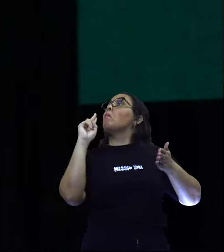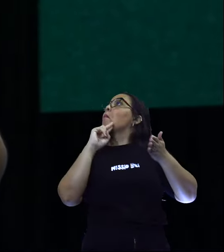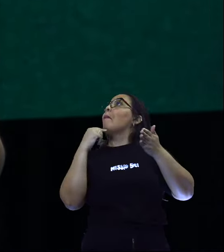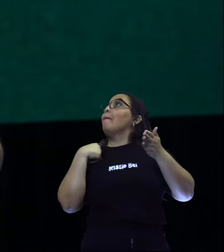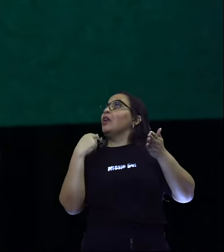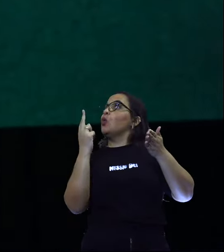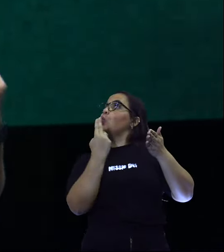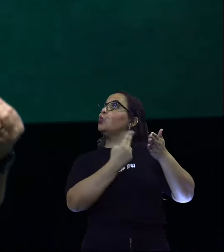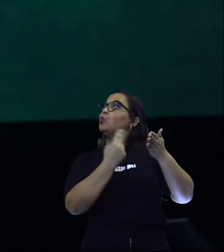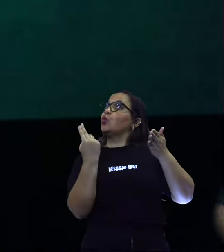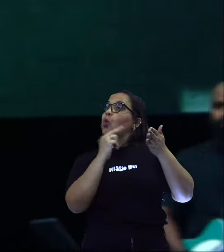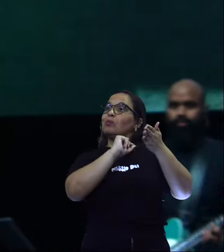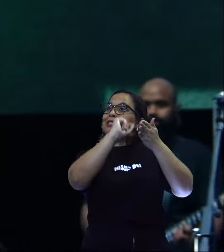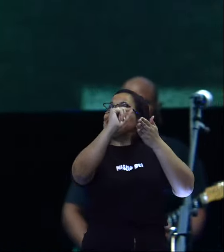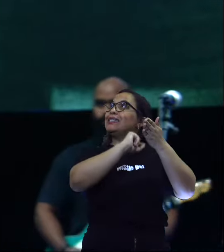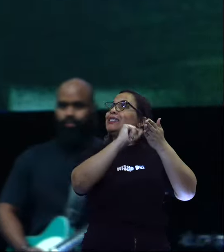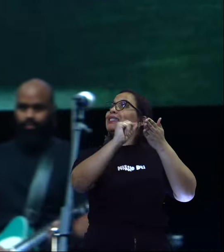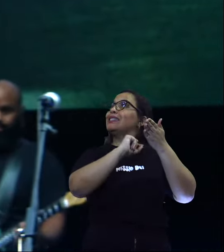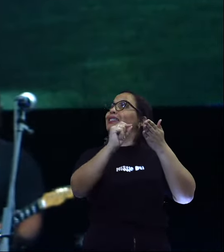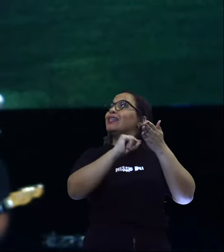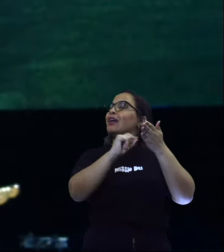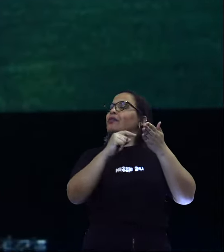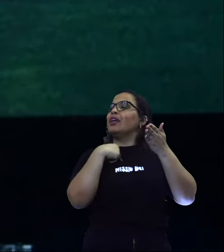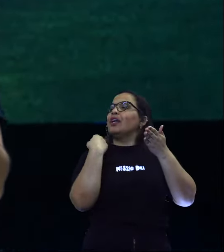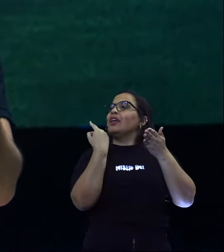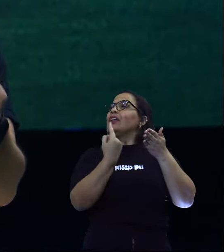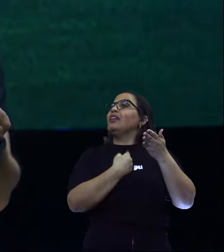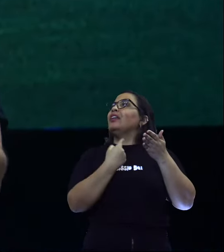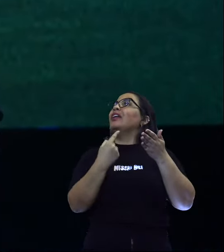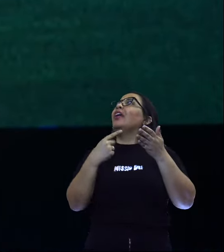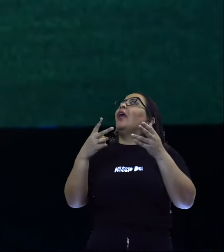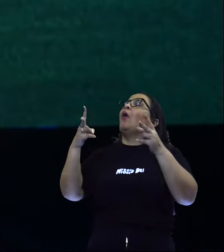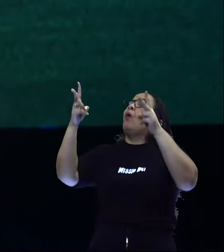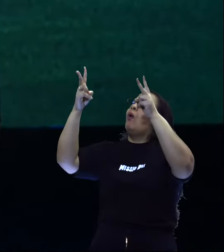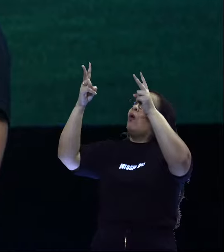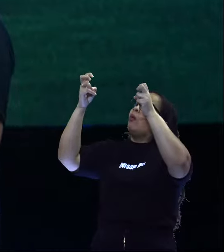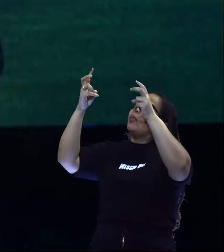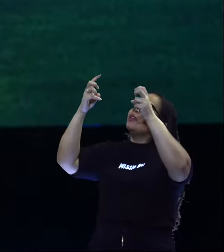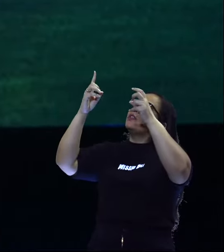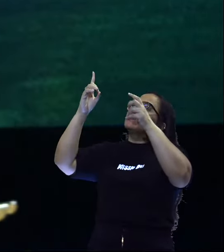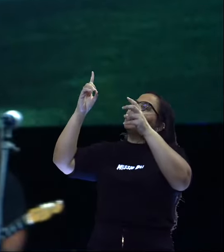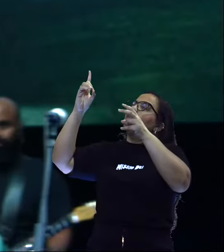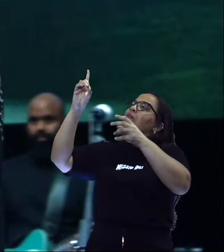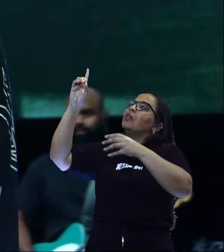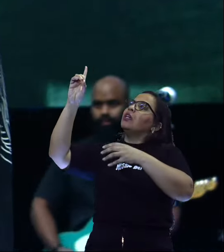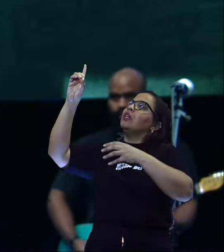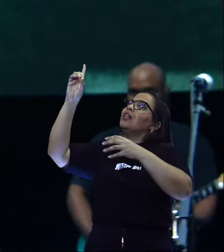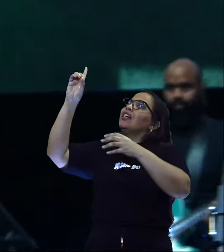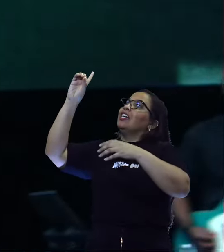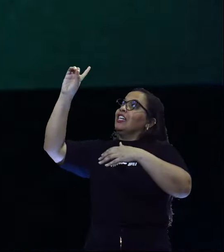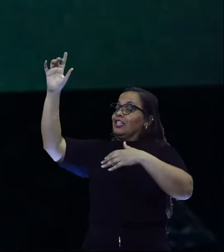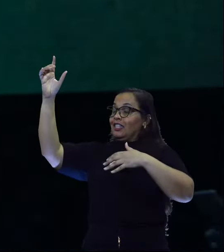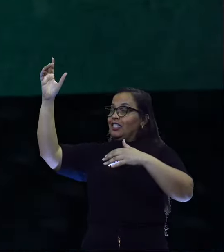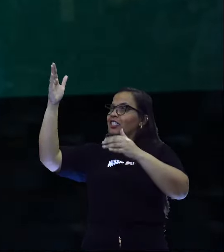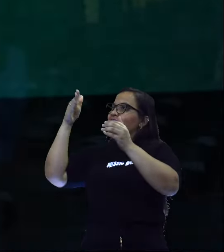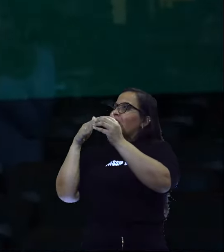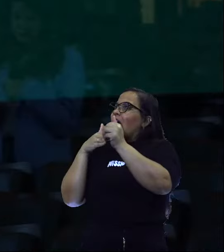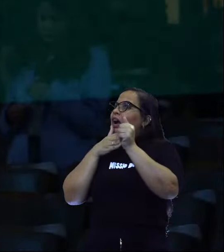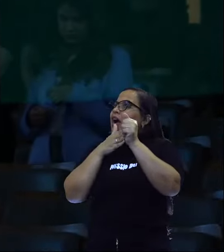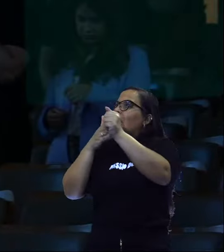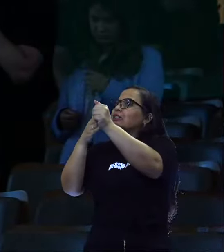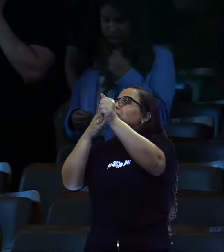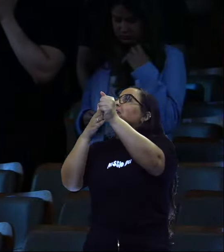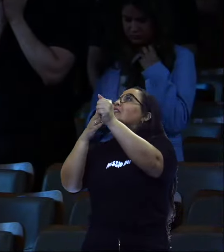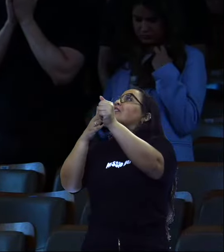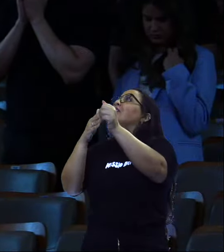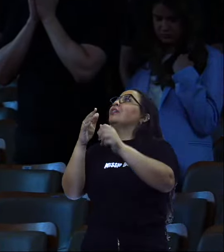ler a Tua palavra, entender o que ela diz e ver as direções do Senhor para mim. Escreve meu nome no livro da vida. Essa é a minha